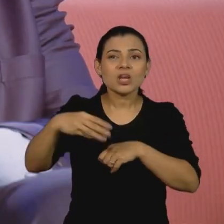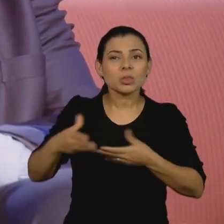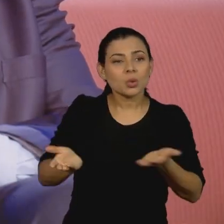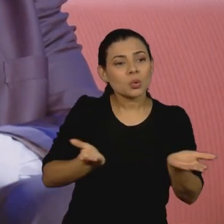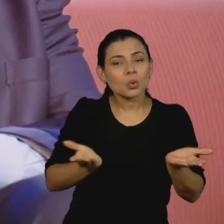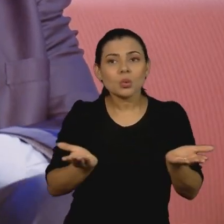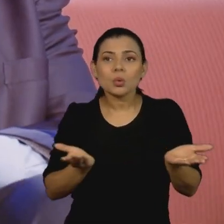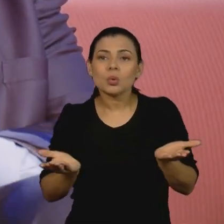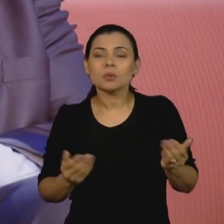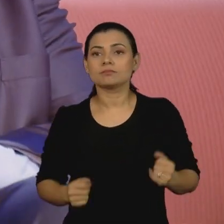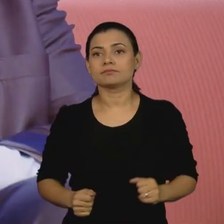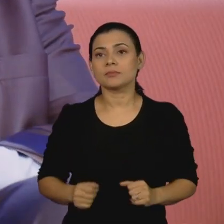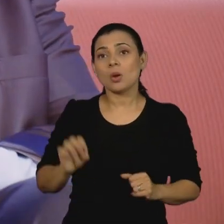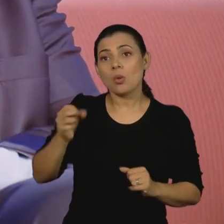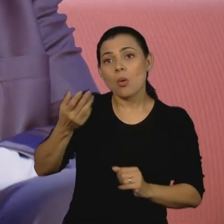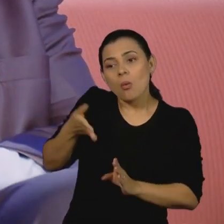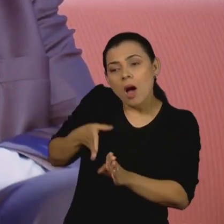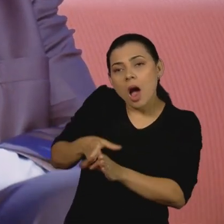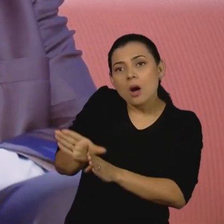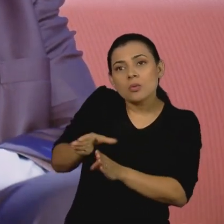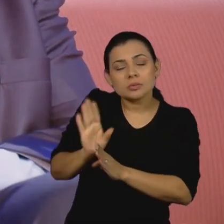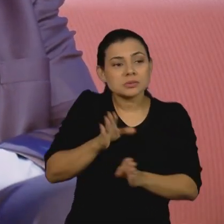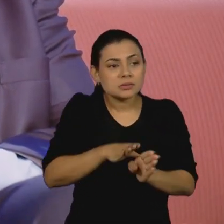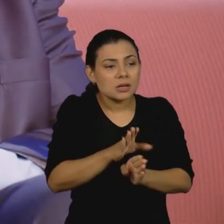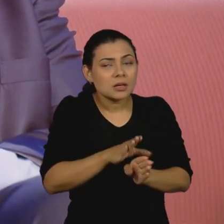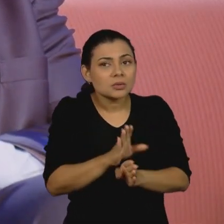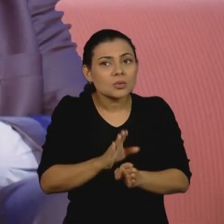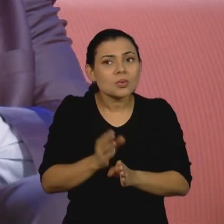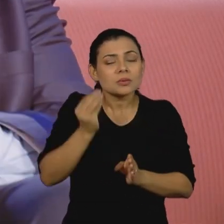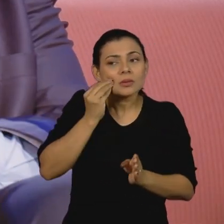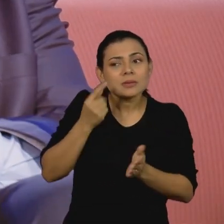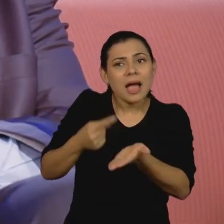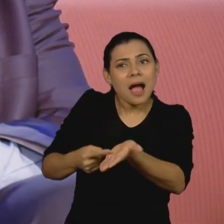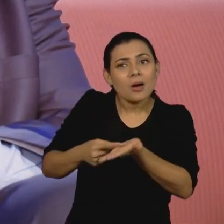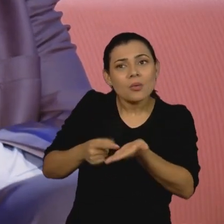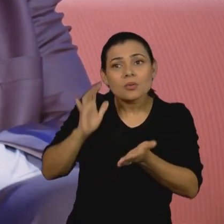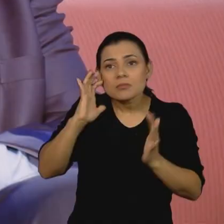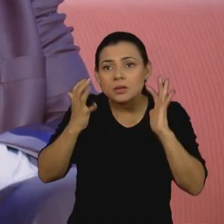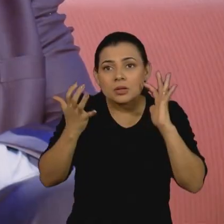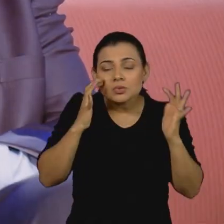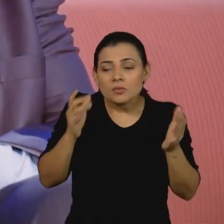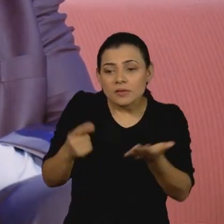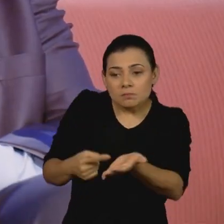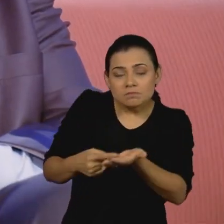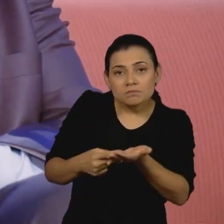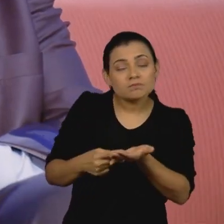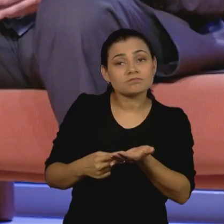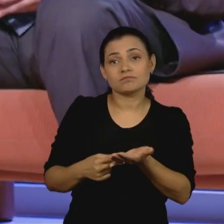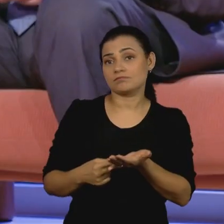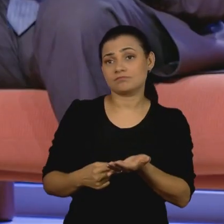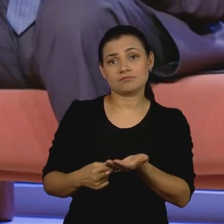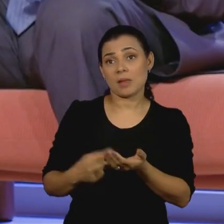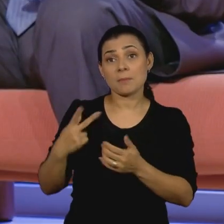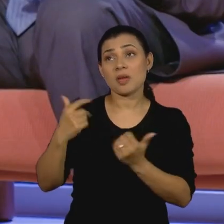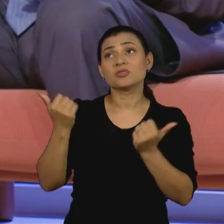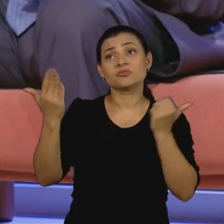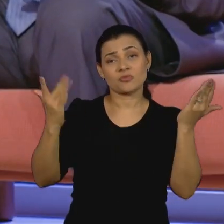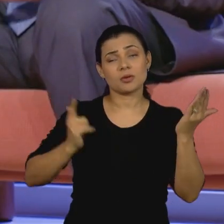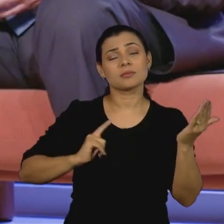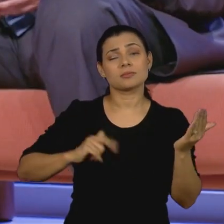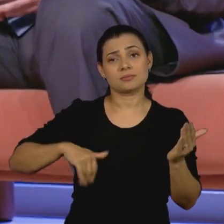aconselhador, aquele apaziguador que encontra uma solução, como em outros países. Segundo,